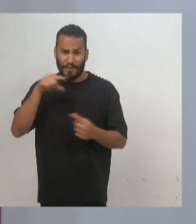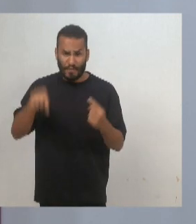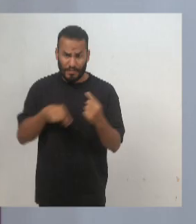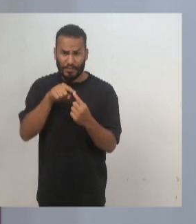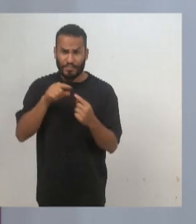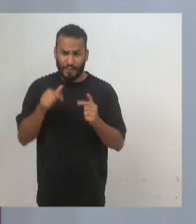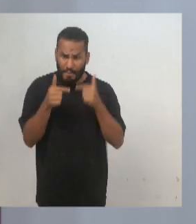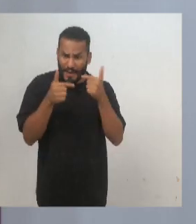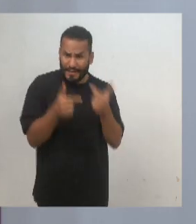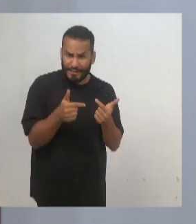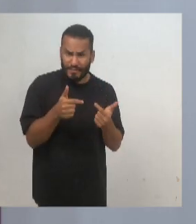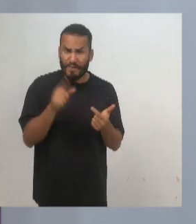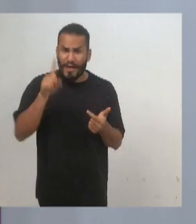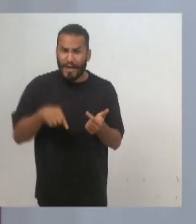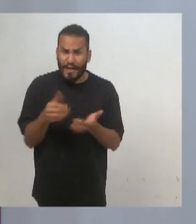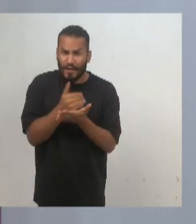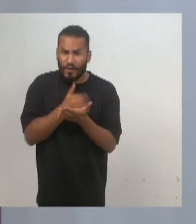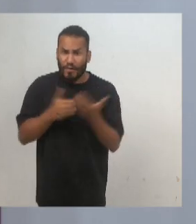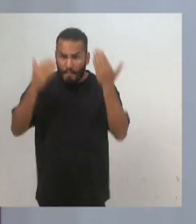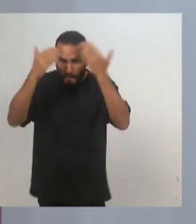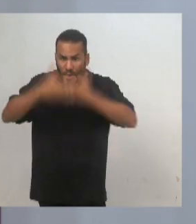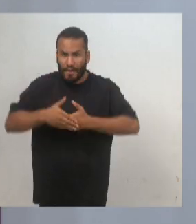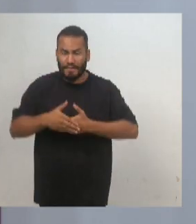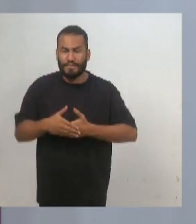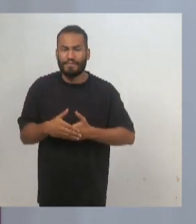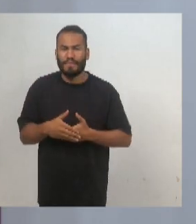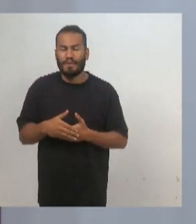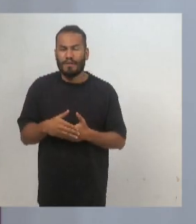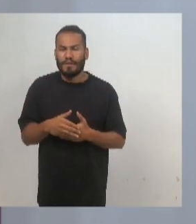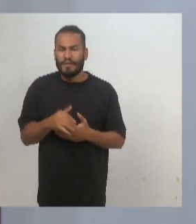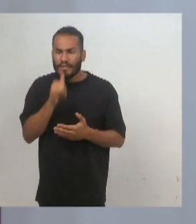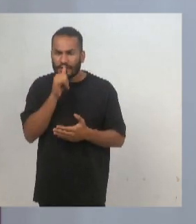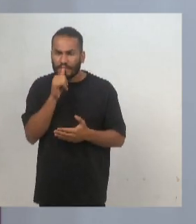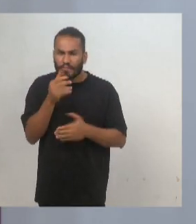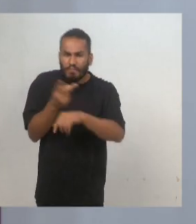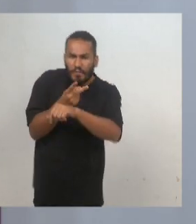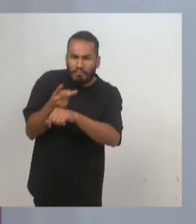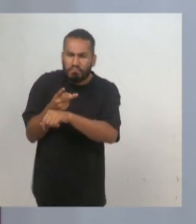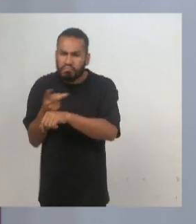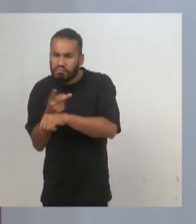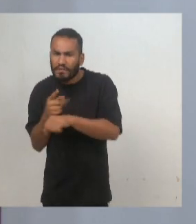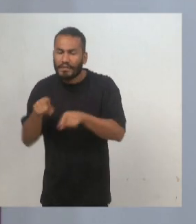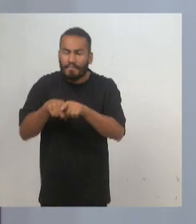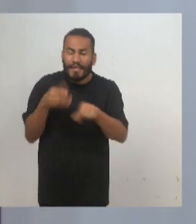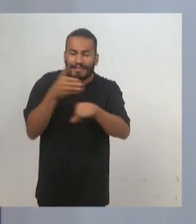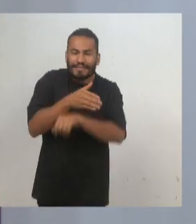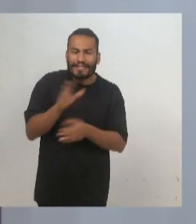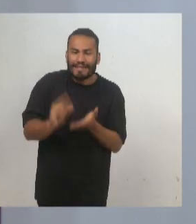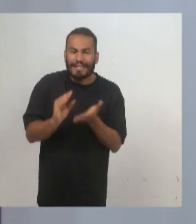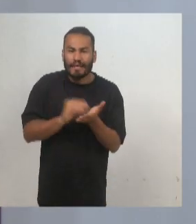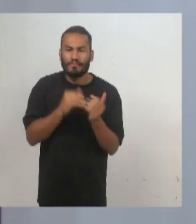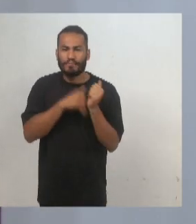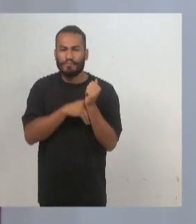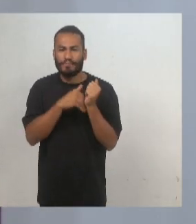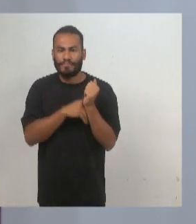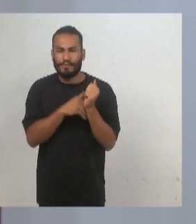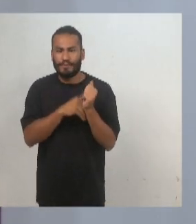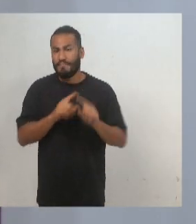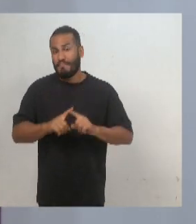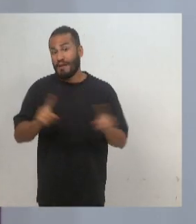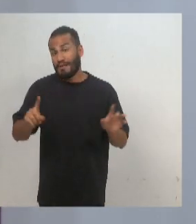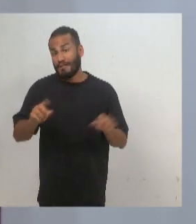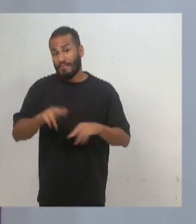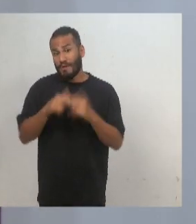da operação era recolher provas, cumprir mandatos de buscas e acessar dados sigilosos. Mas,